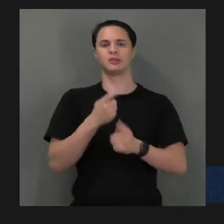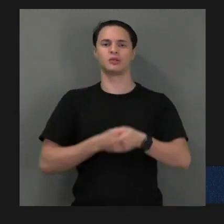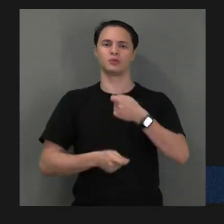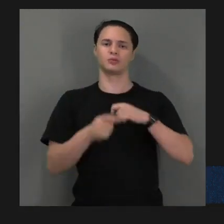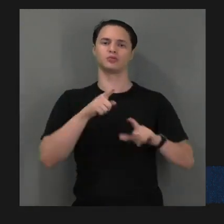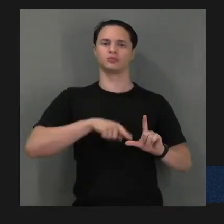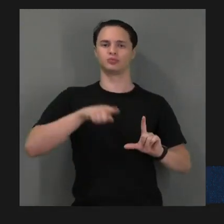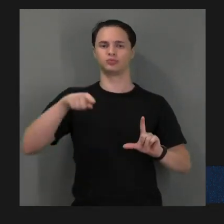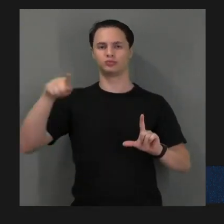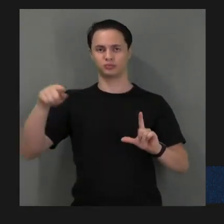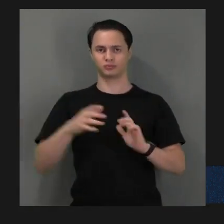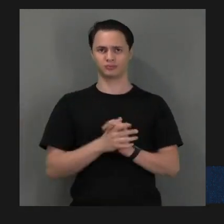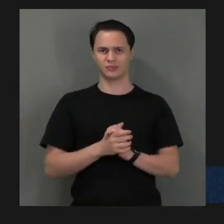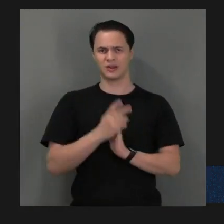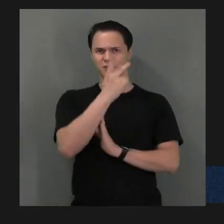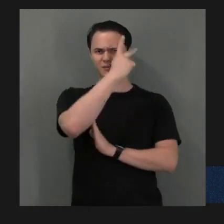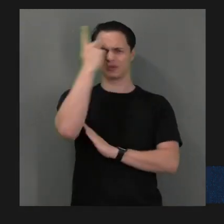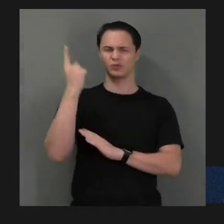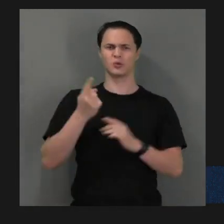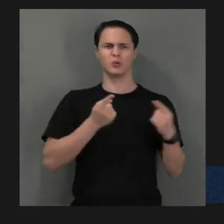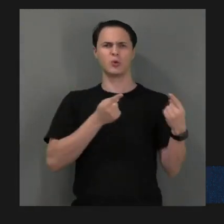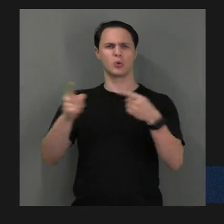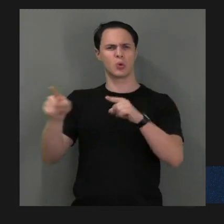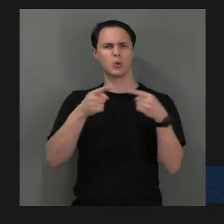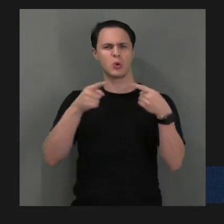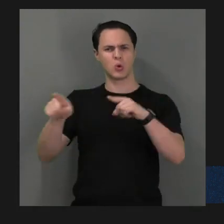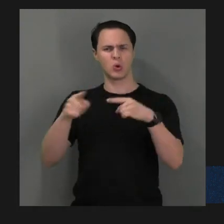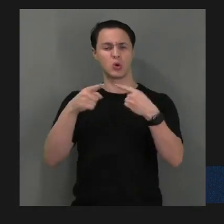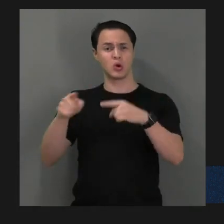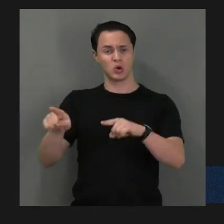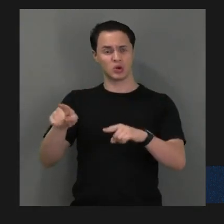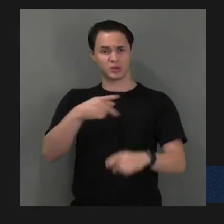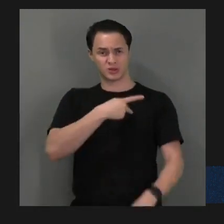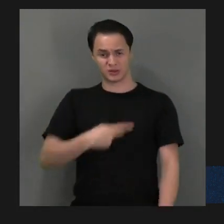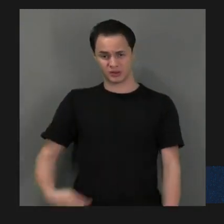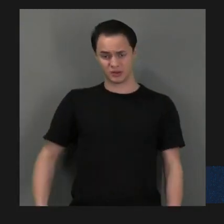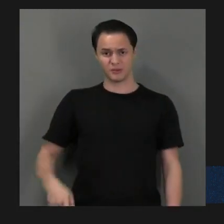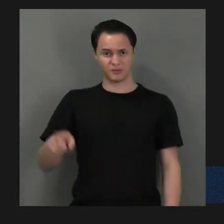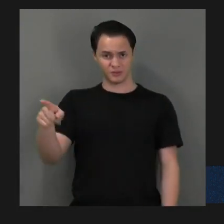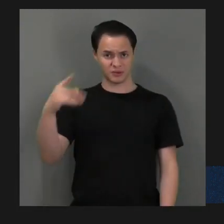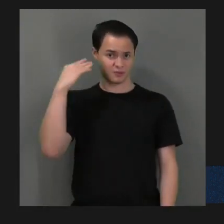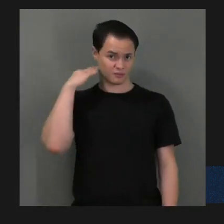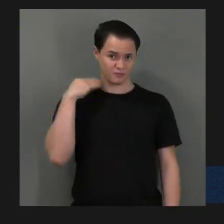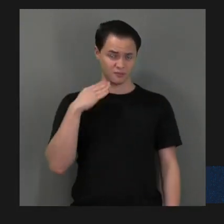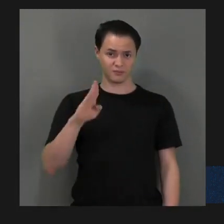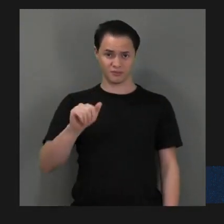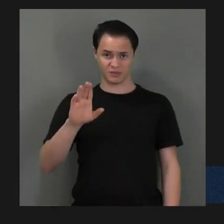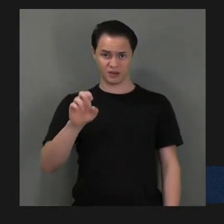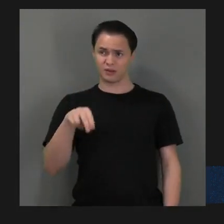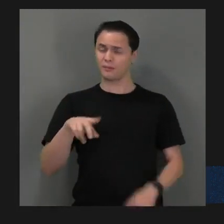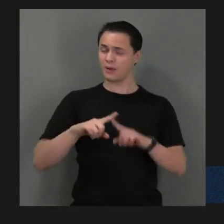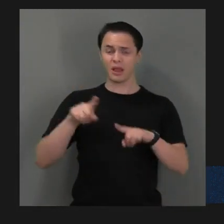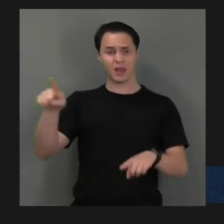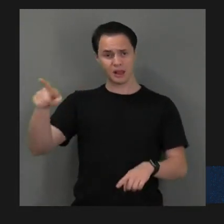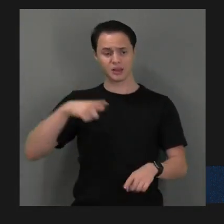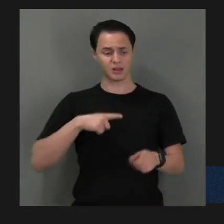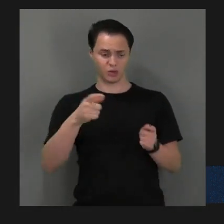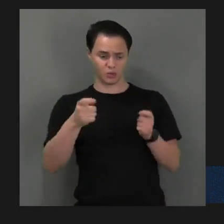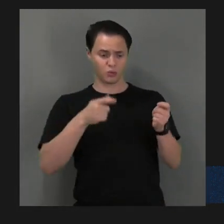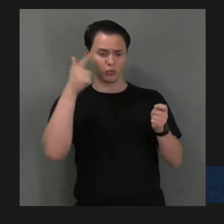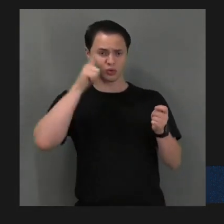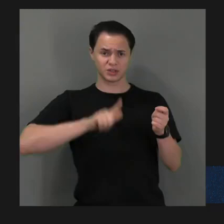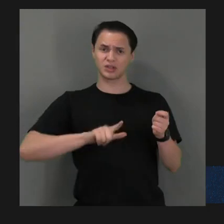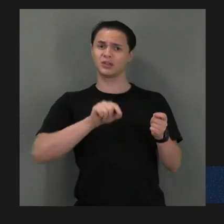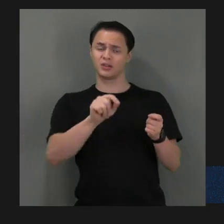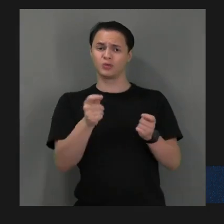Aliás, se ataca tanto esse governo, o presidente do Banco Central, mas é ele que está segurando as pontas nesse momento de